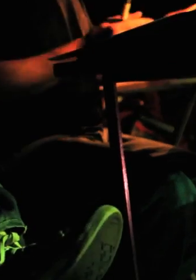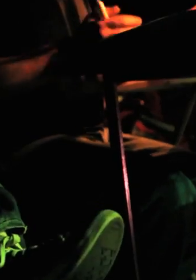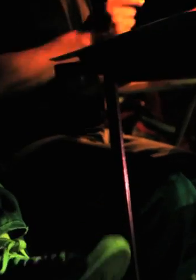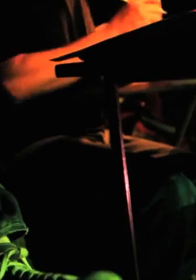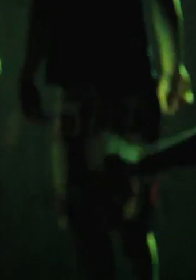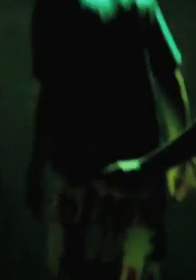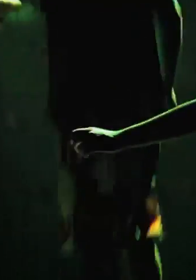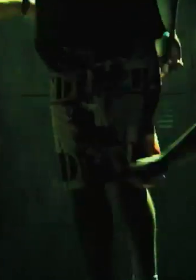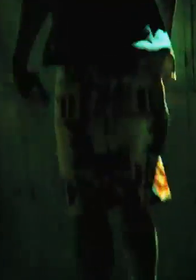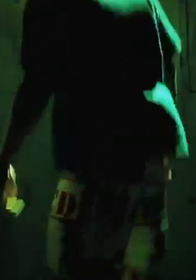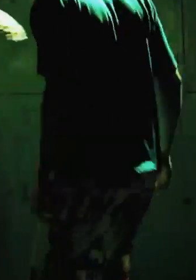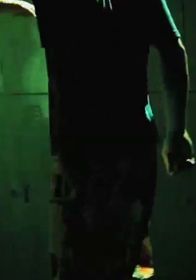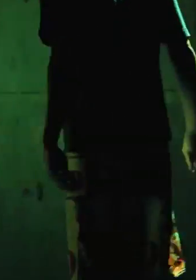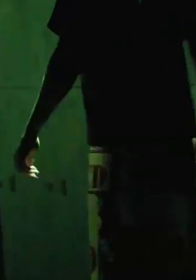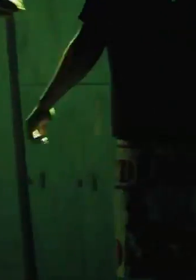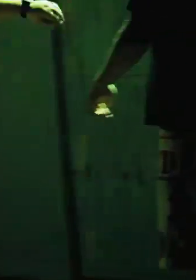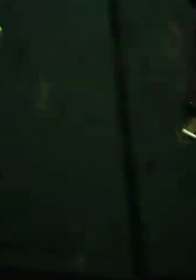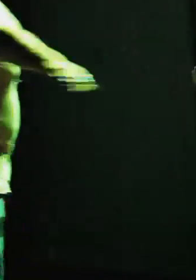Basta, vai.